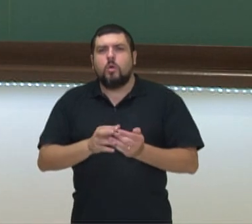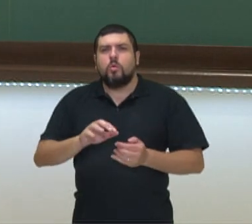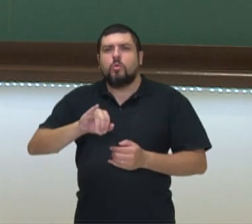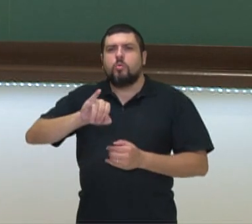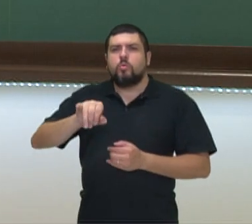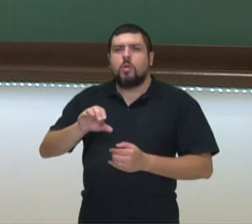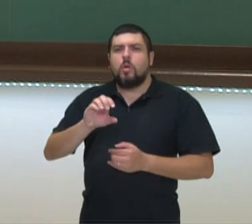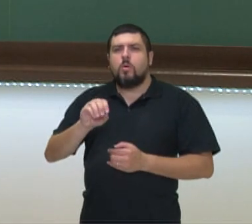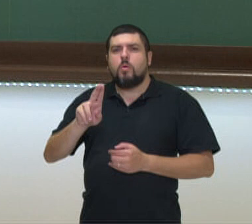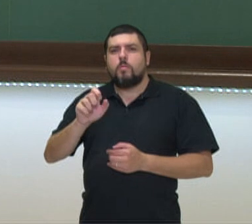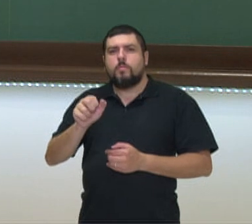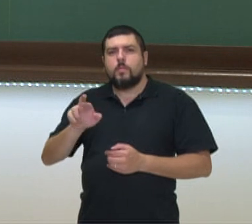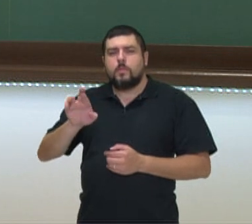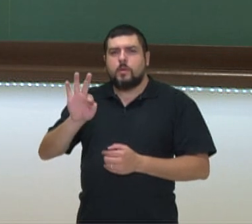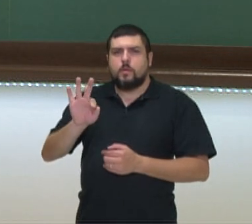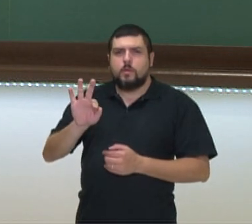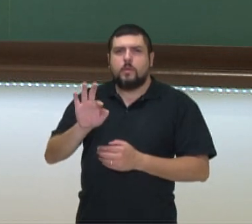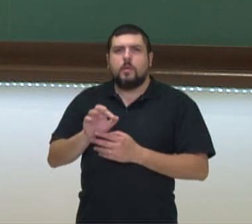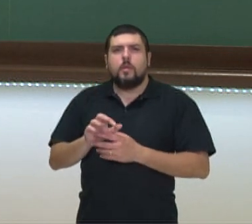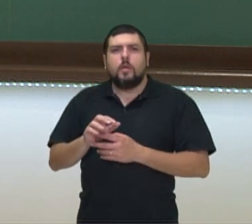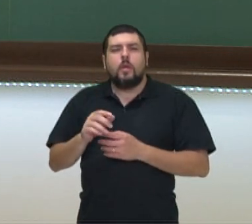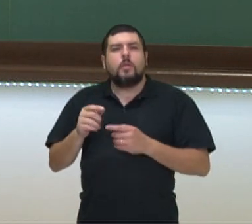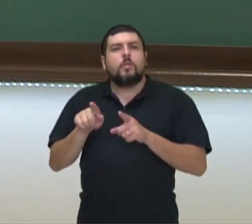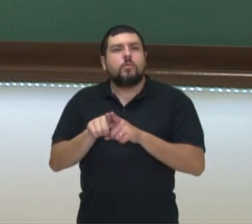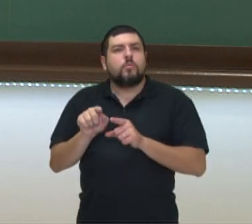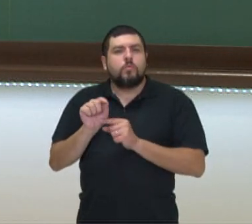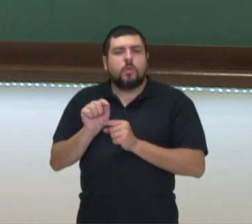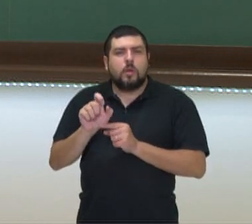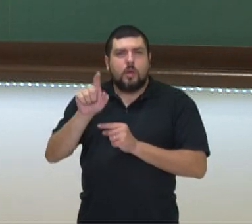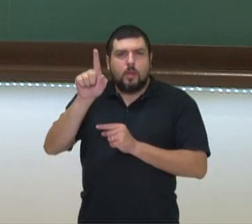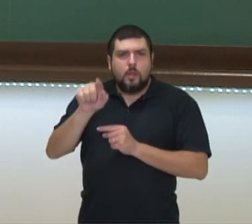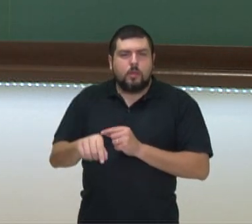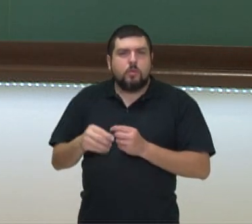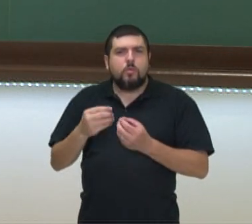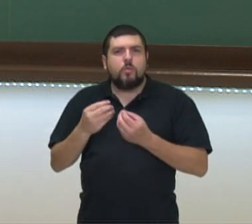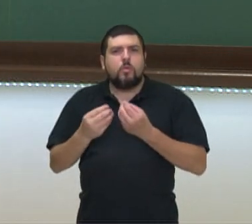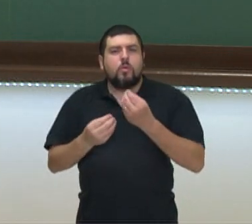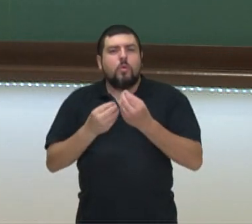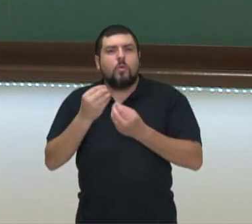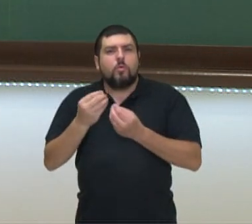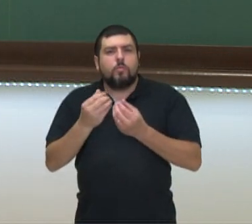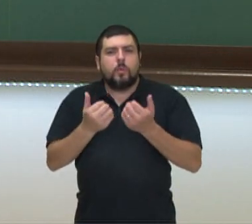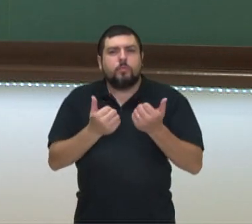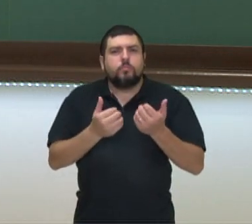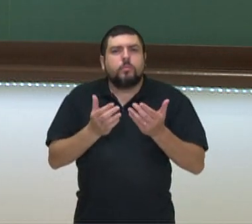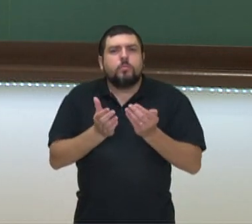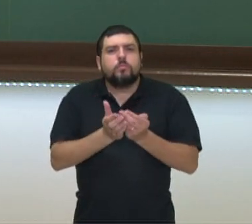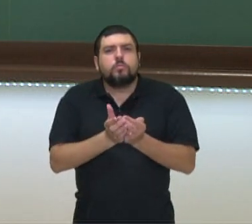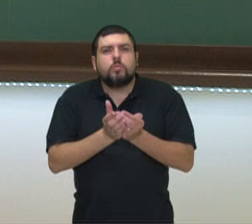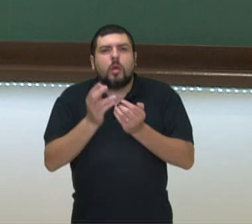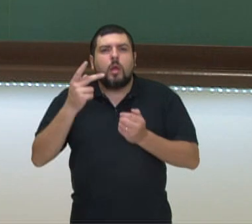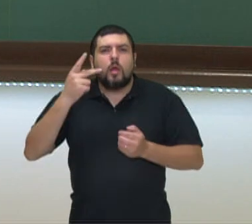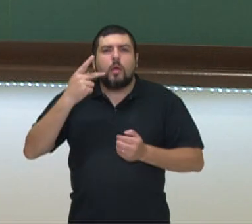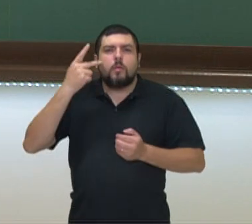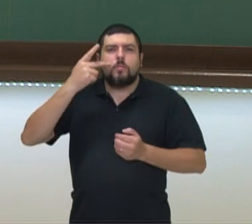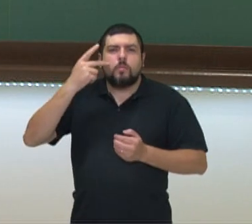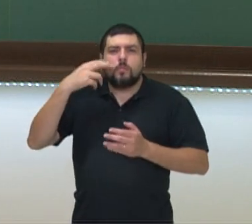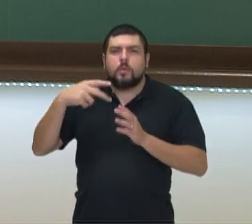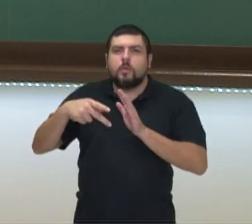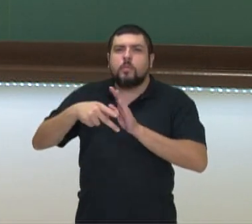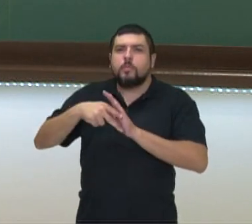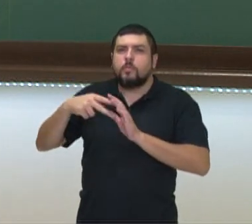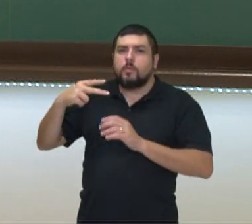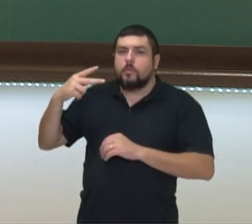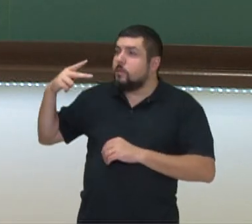vem a expressão colbertismo, né? Que pode aí falar, substituir mercantilismo, a política colbertista, né?